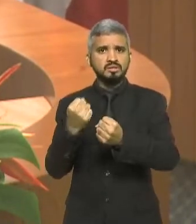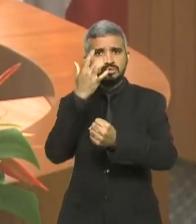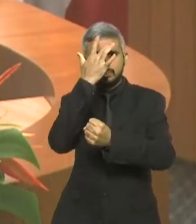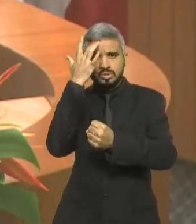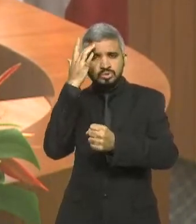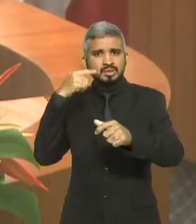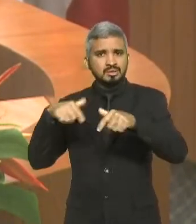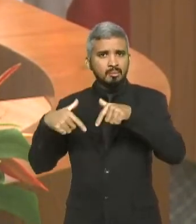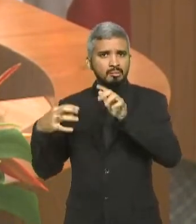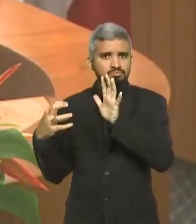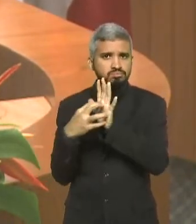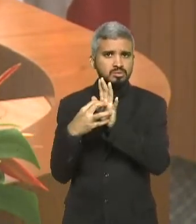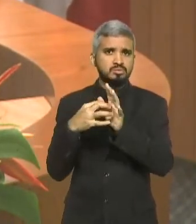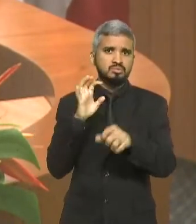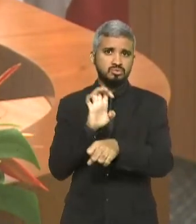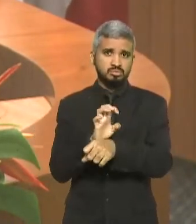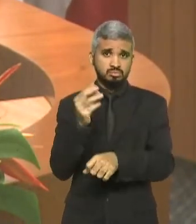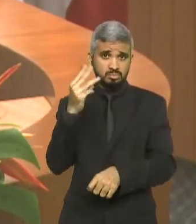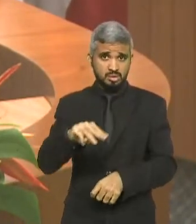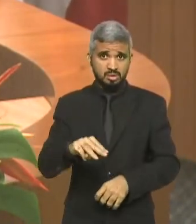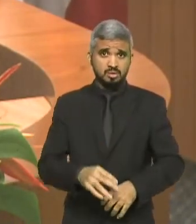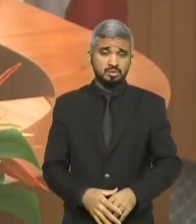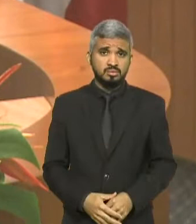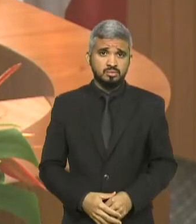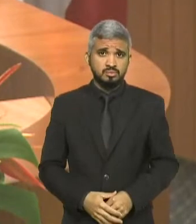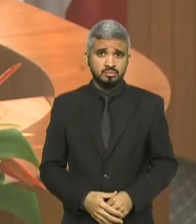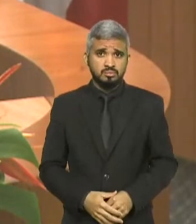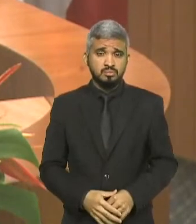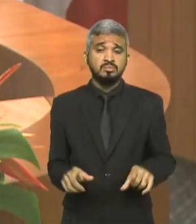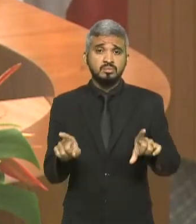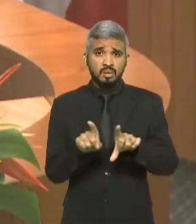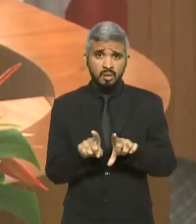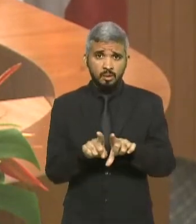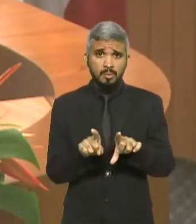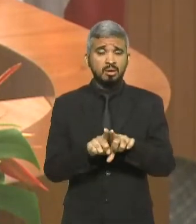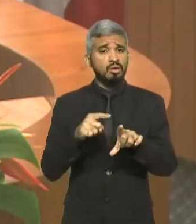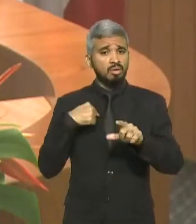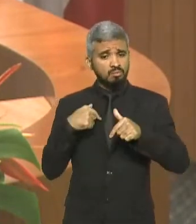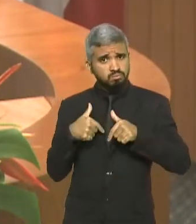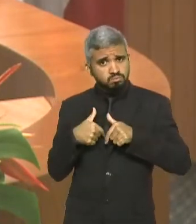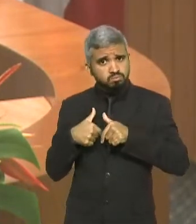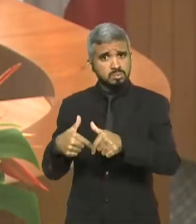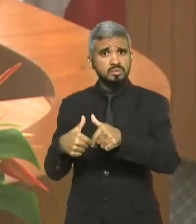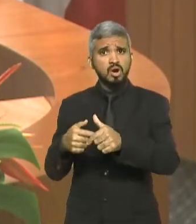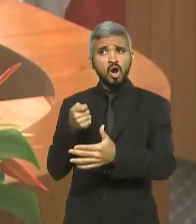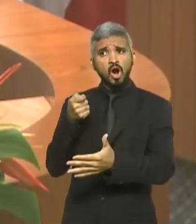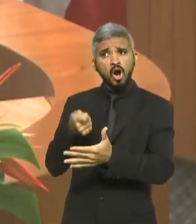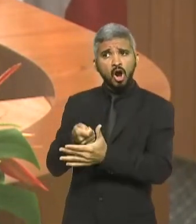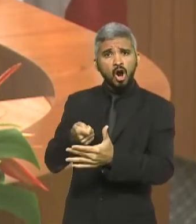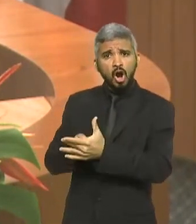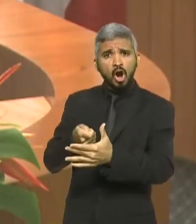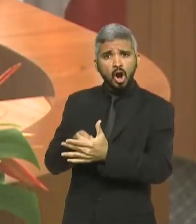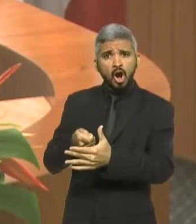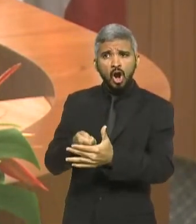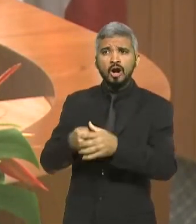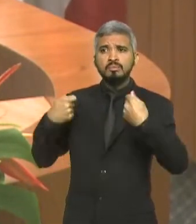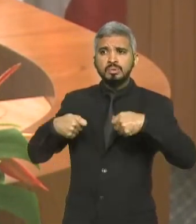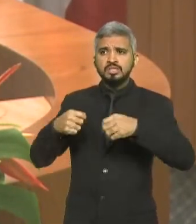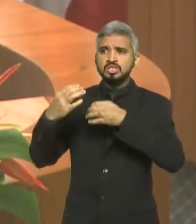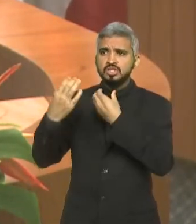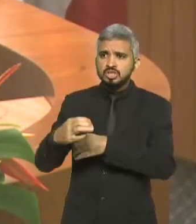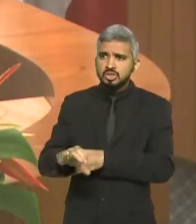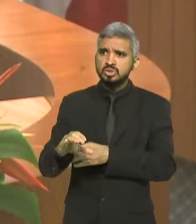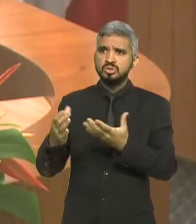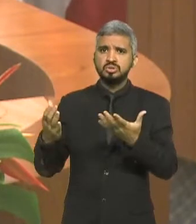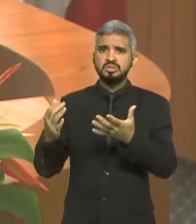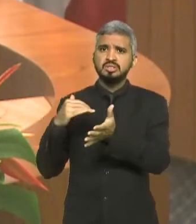Maranhão. Assim como temos feito o enfrentamento para a realização de concurso público em todas as secretarias, secretaria de esporte,